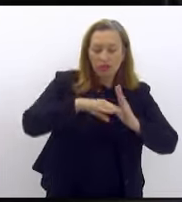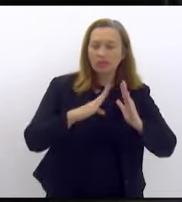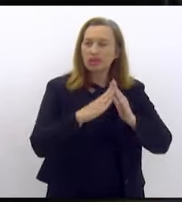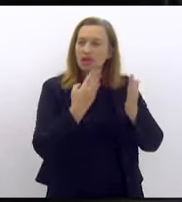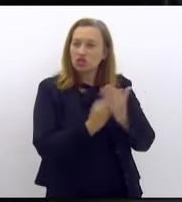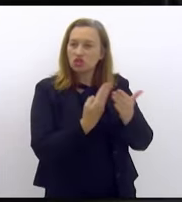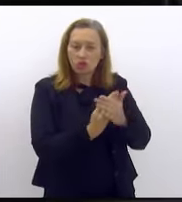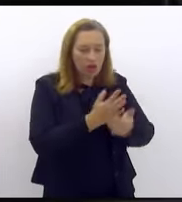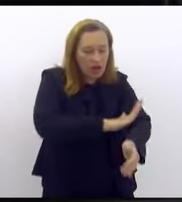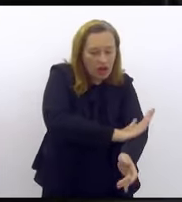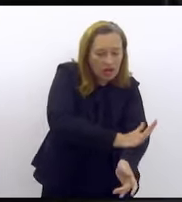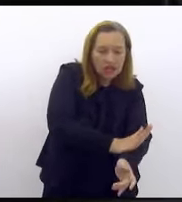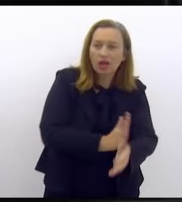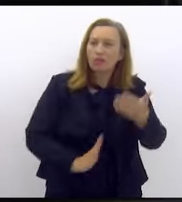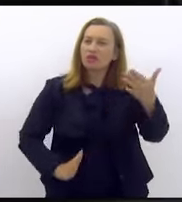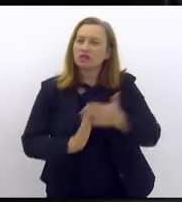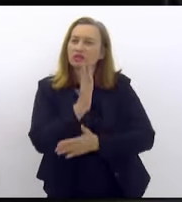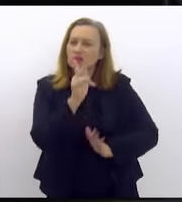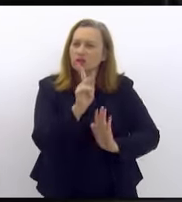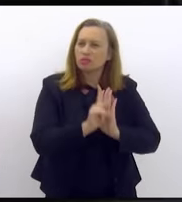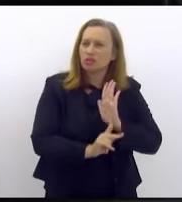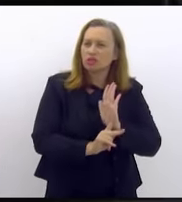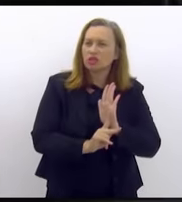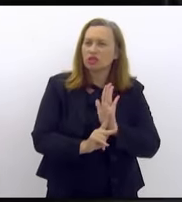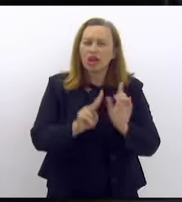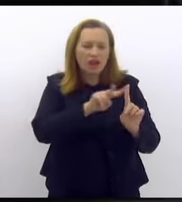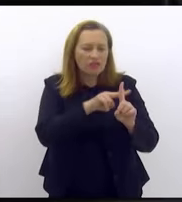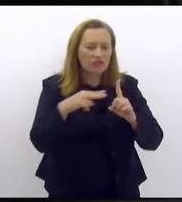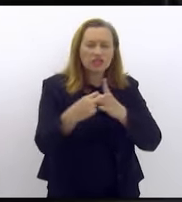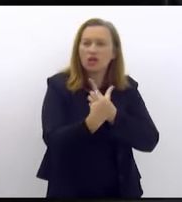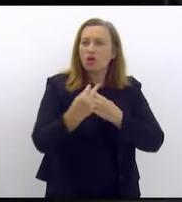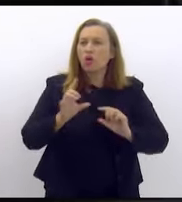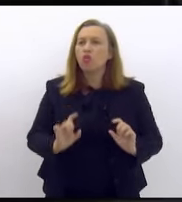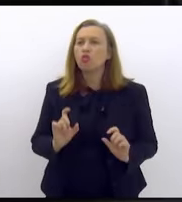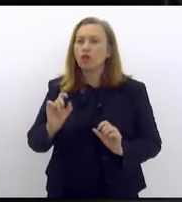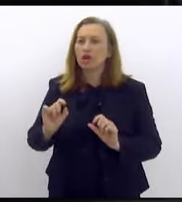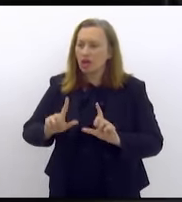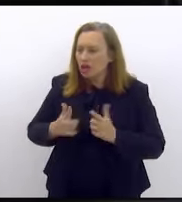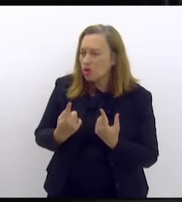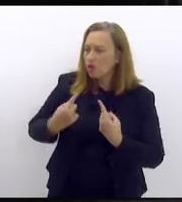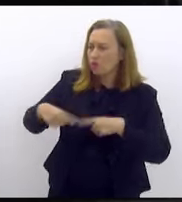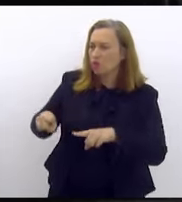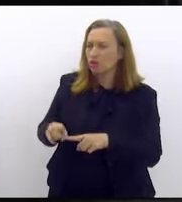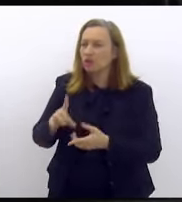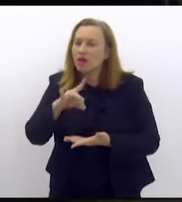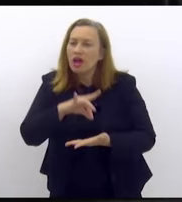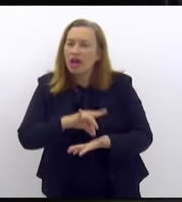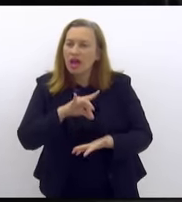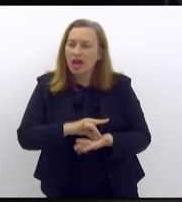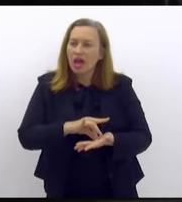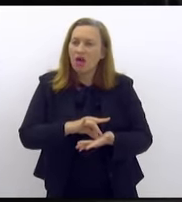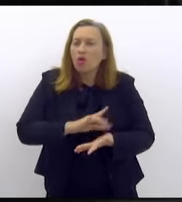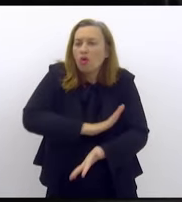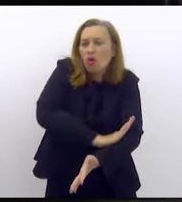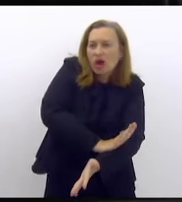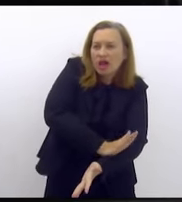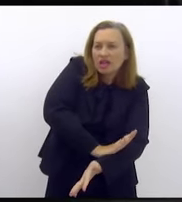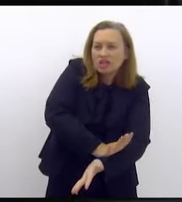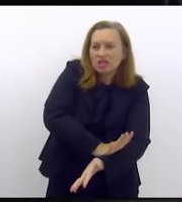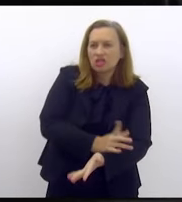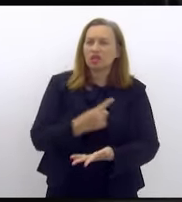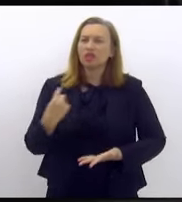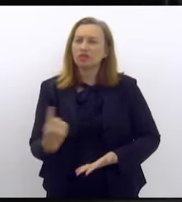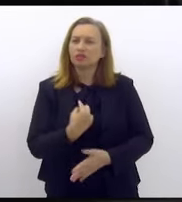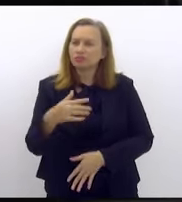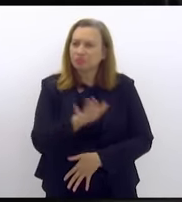presidente, a aprovação desse projeto, ele visa o enfrentamento real e concreto ao racismo em que as